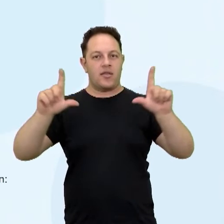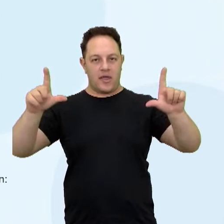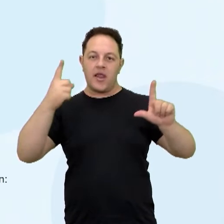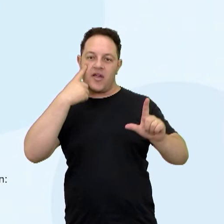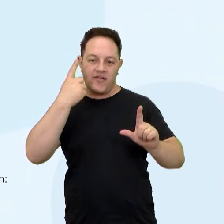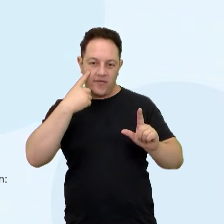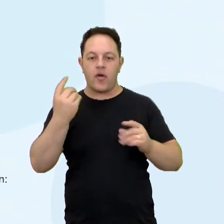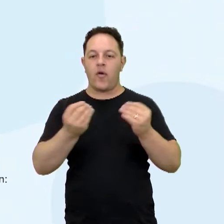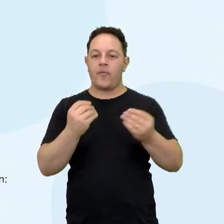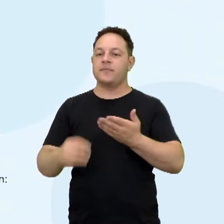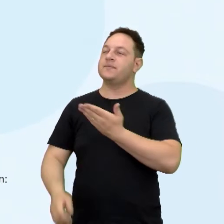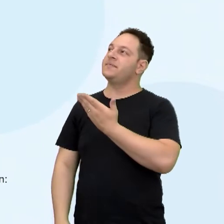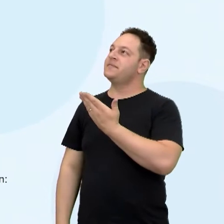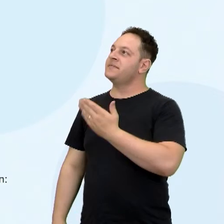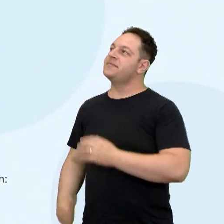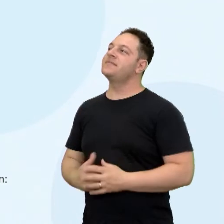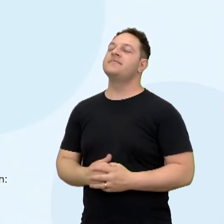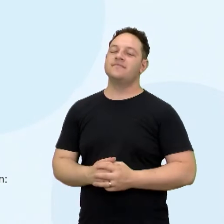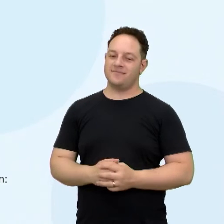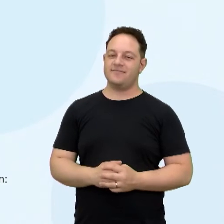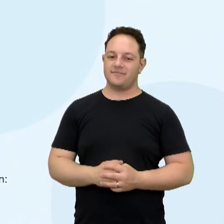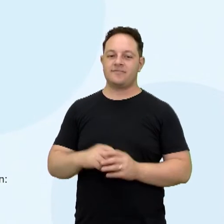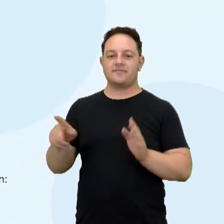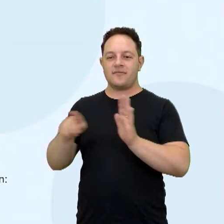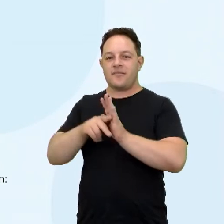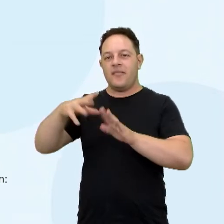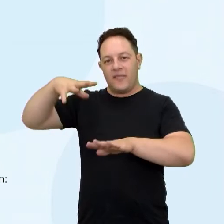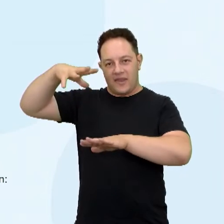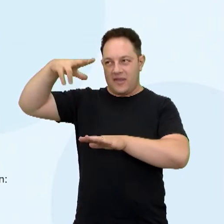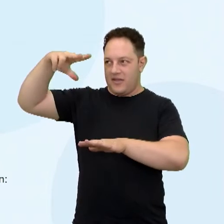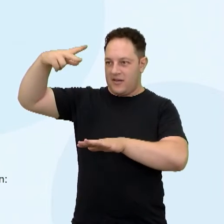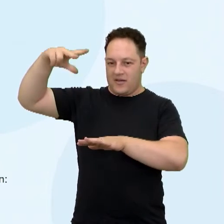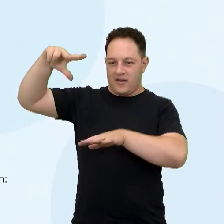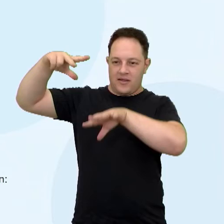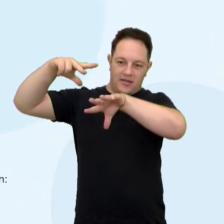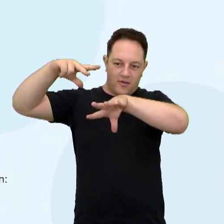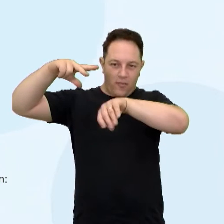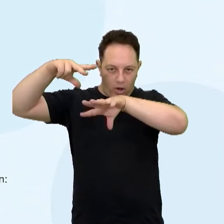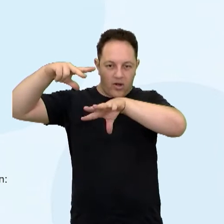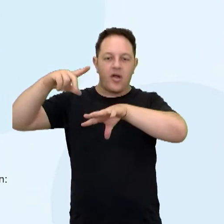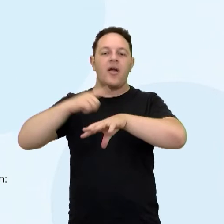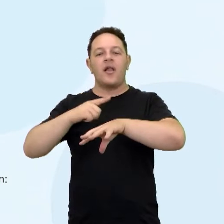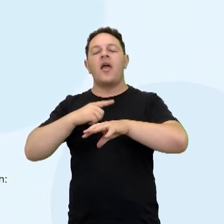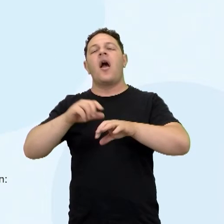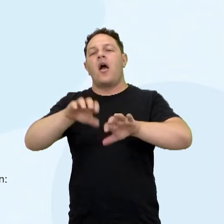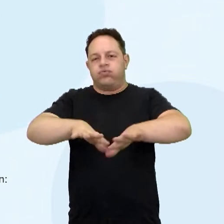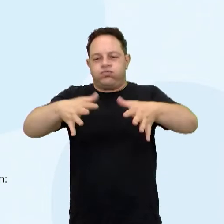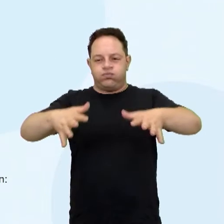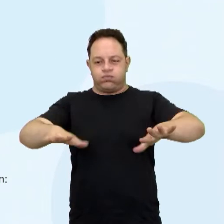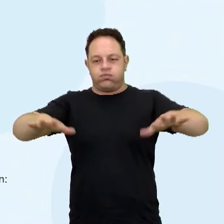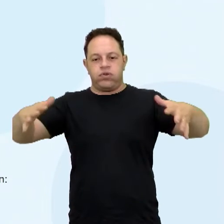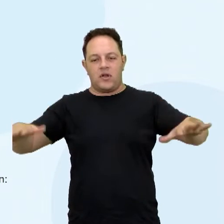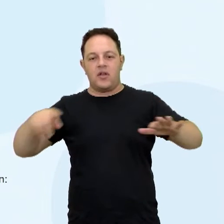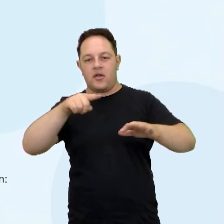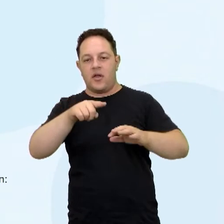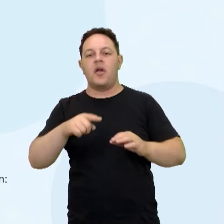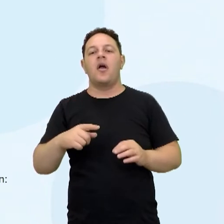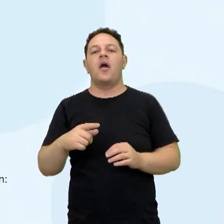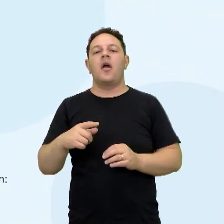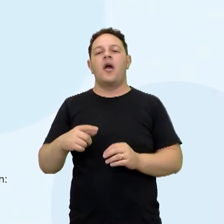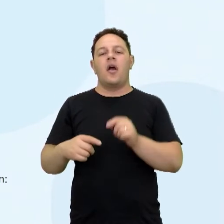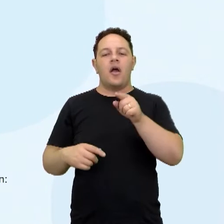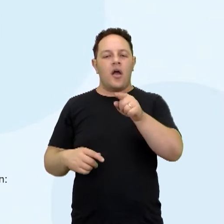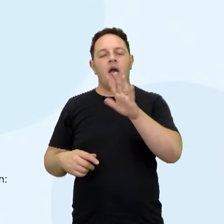tela, a barreira de corais, né, numa imagem de satélite, né, fica aí no largo da costa de Queensland, né,